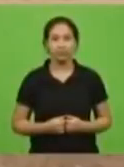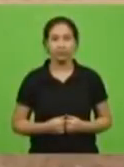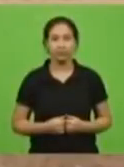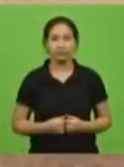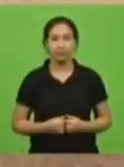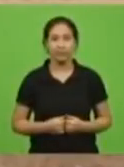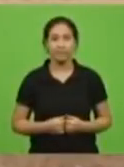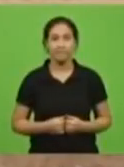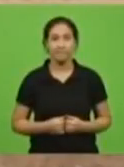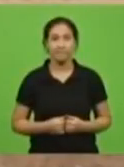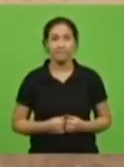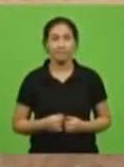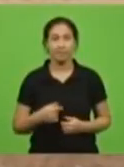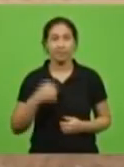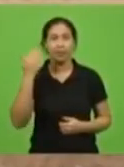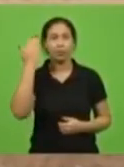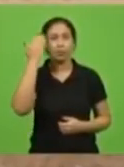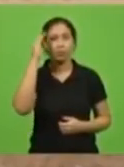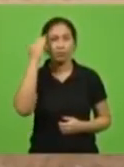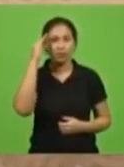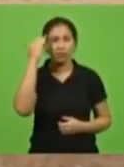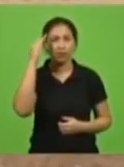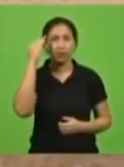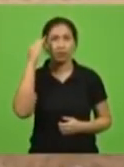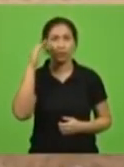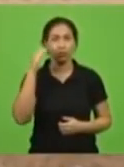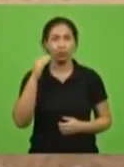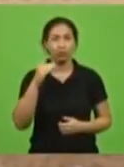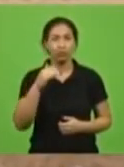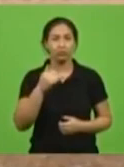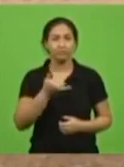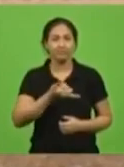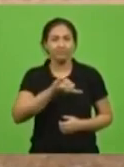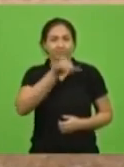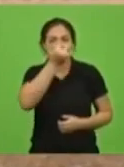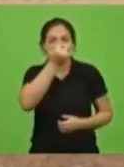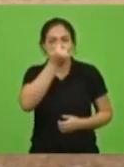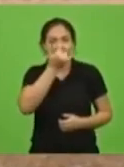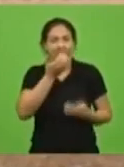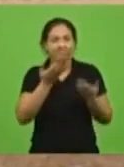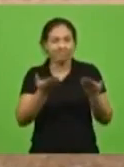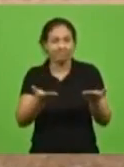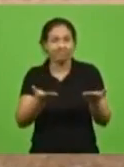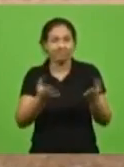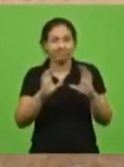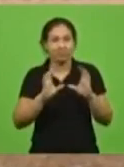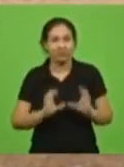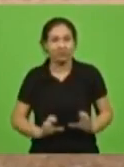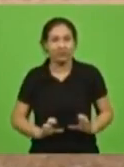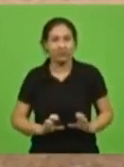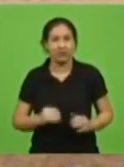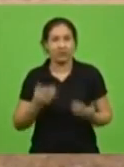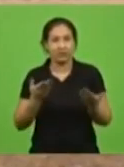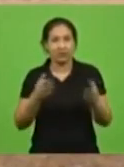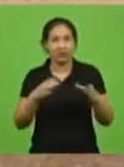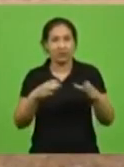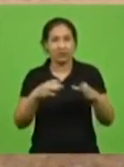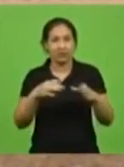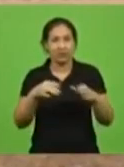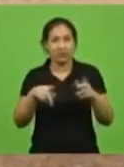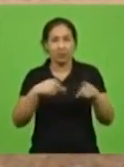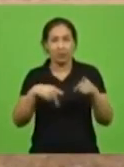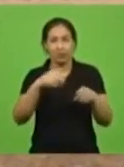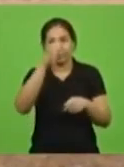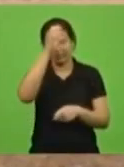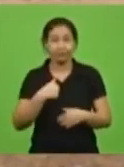Eu compreendo a frustração do cidadão criciumense, assim como